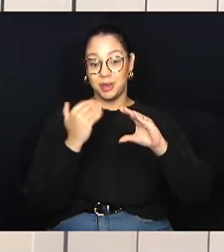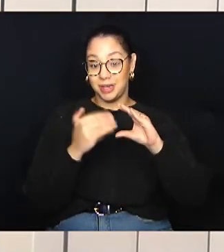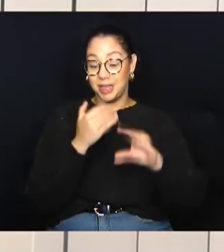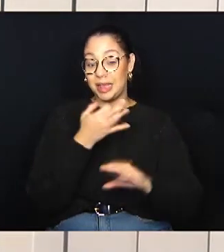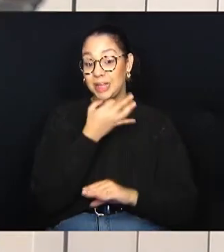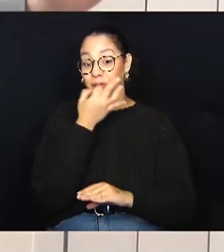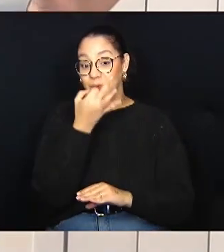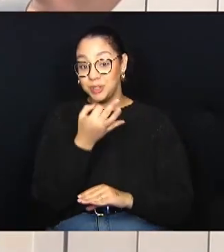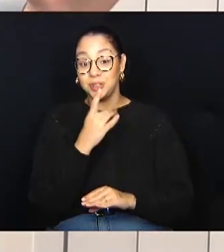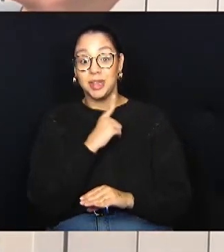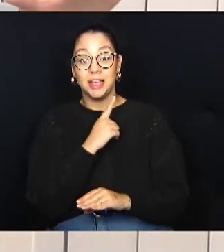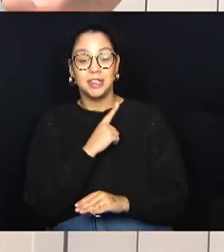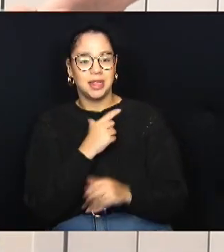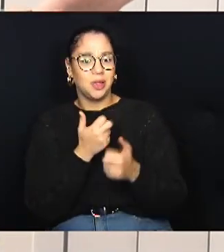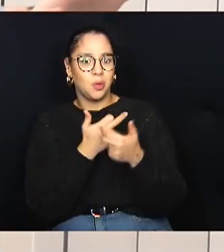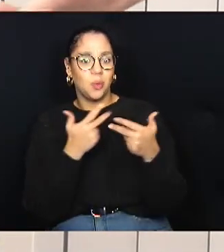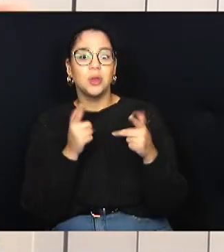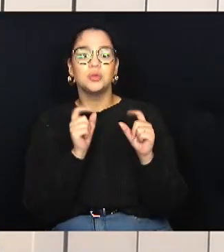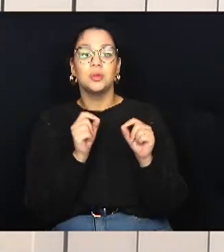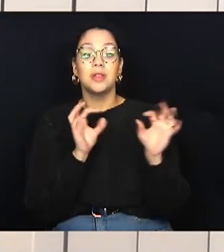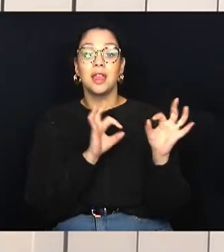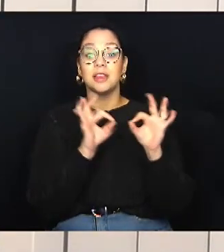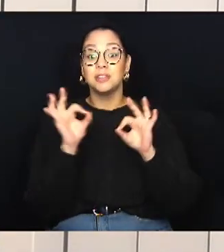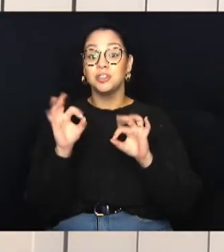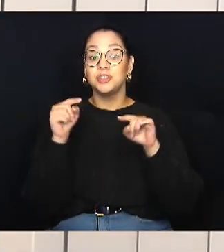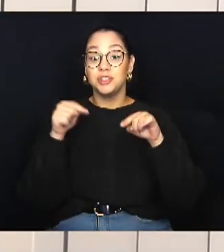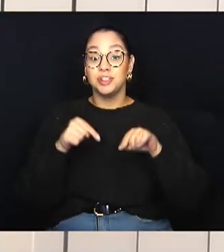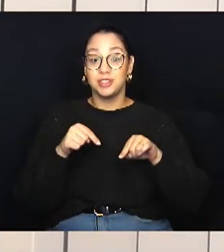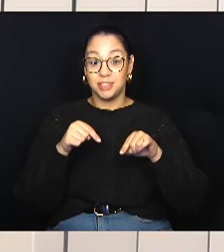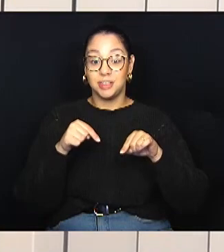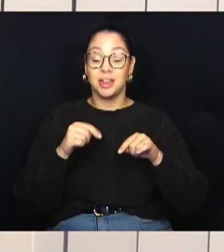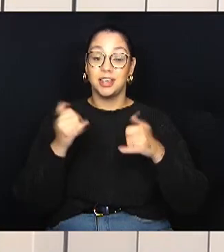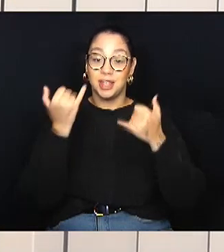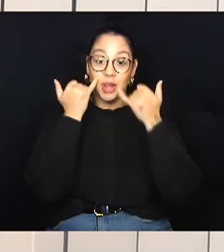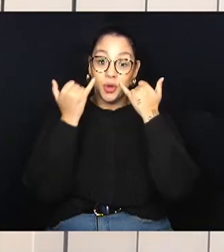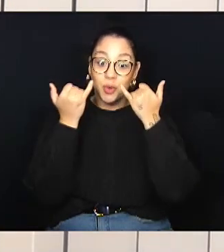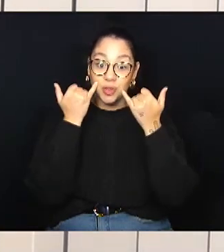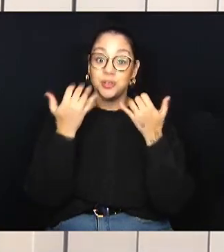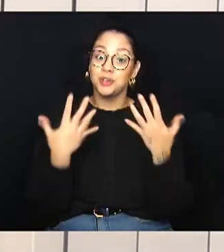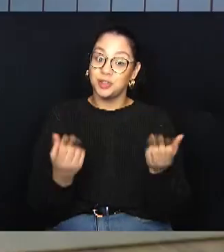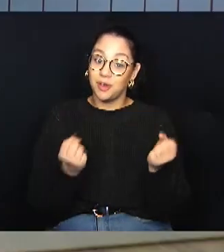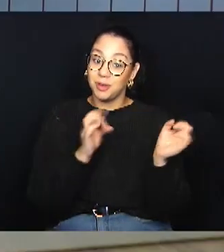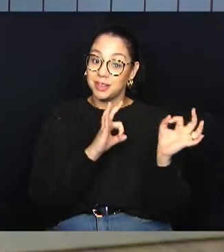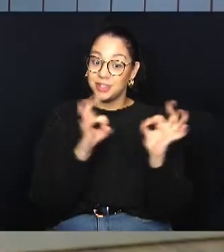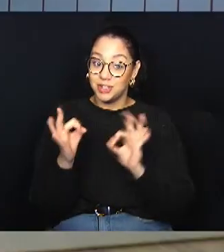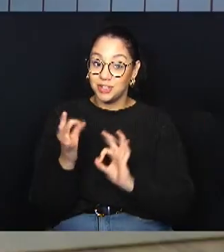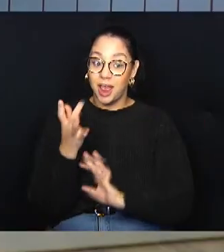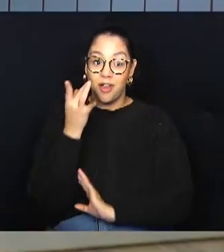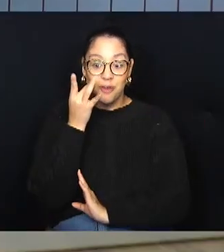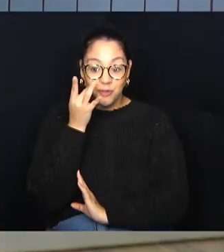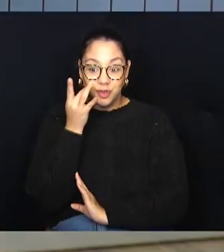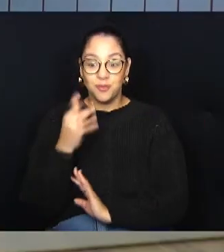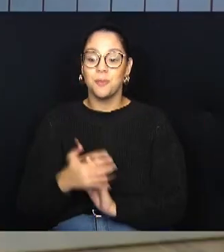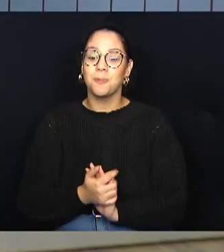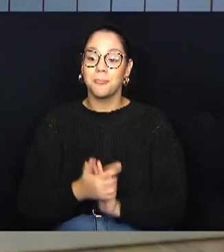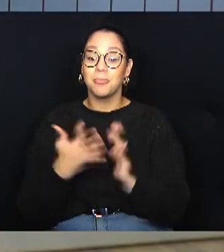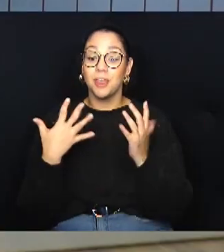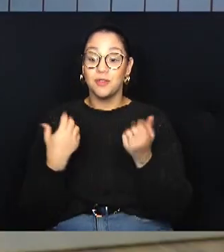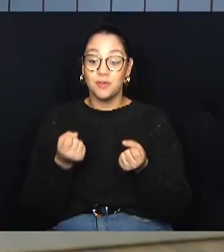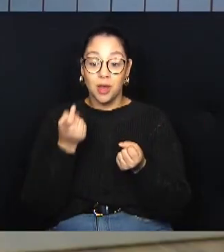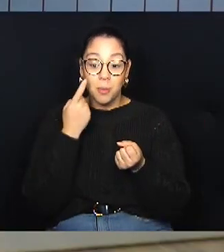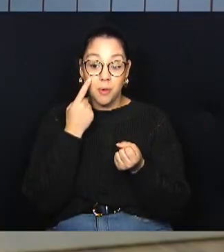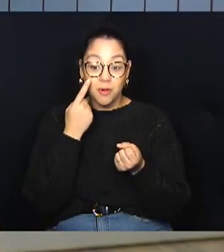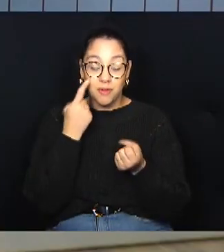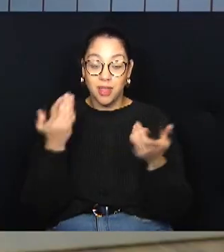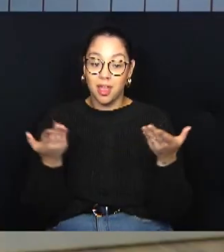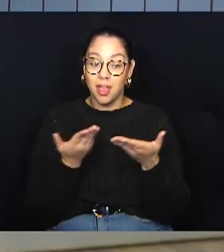construtiva, o que você quer assistir aqui no nosso telejornal, que a gente conversa ao vivo. Confira a partir de agora